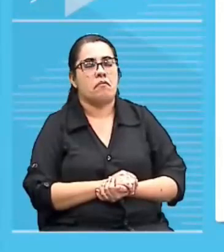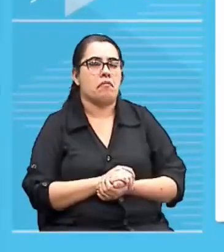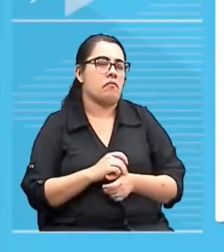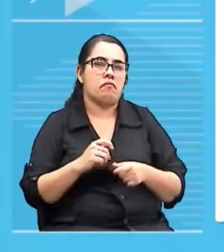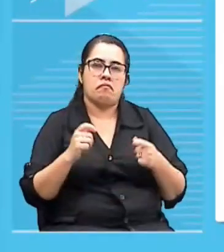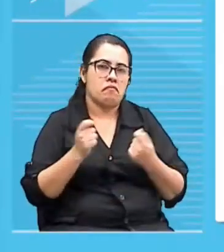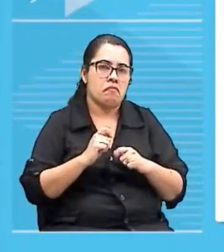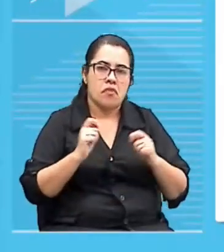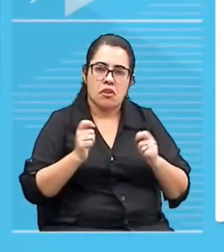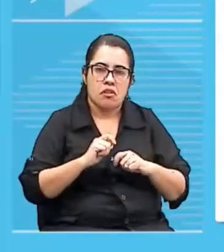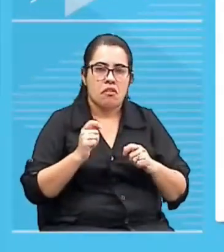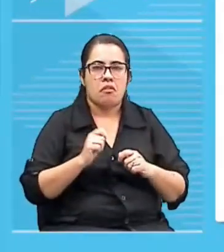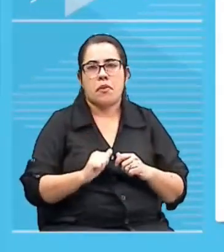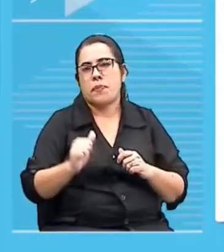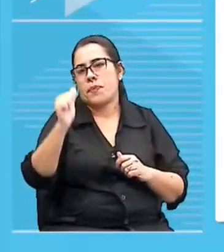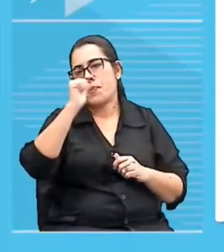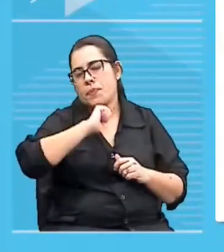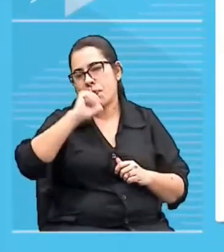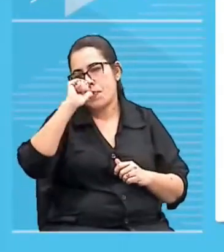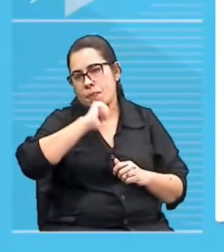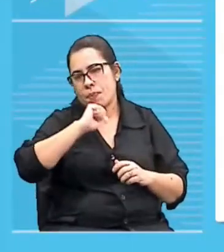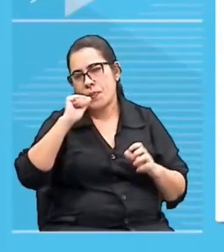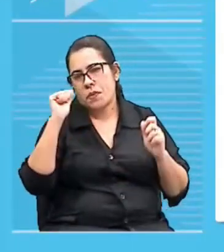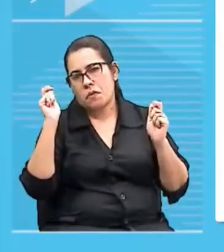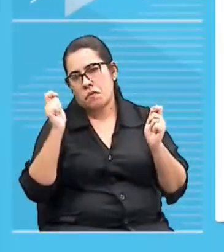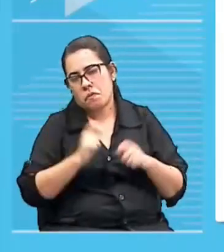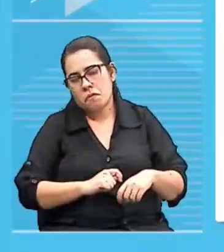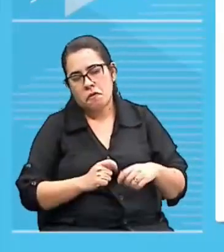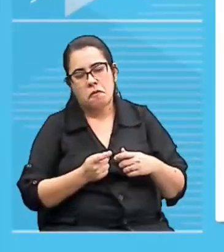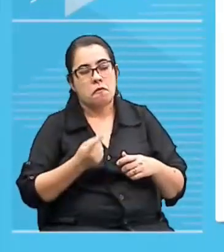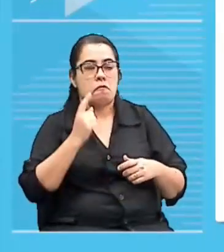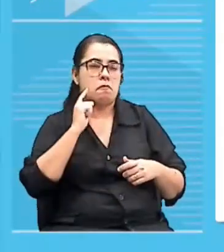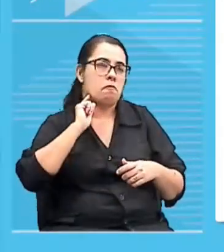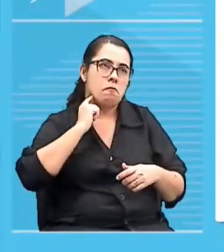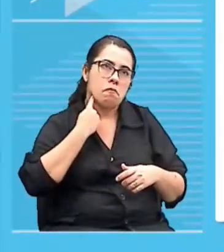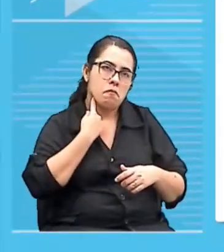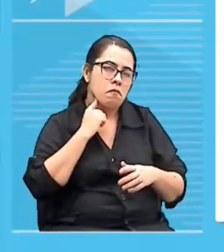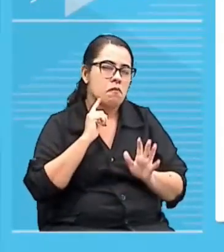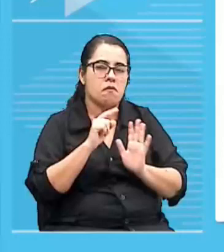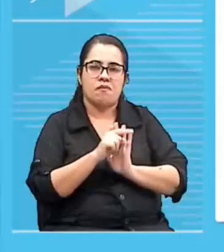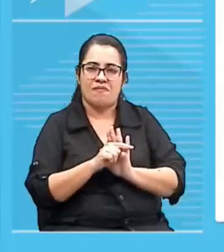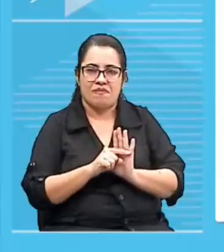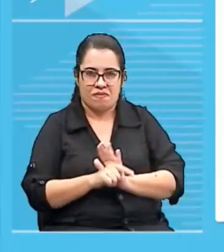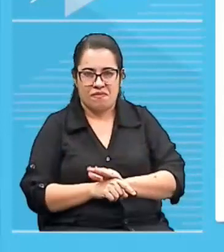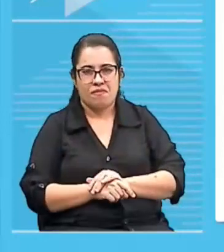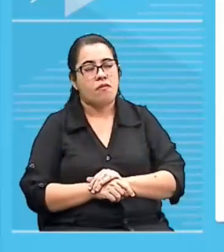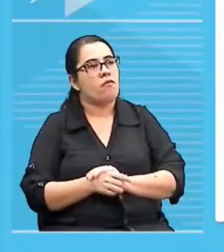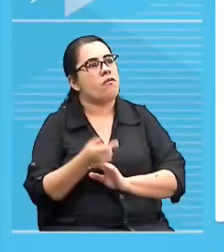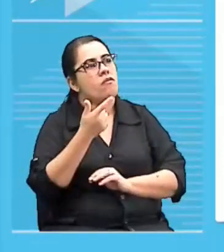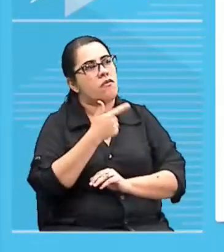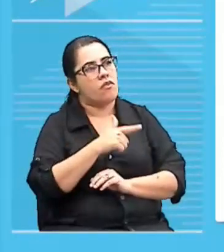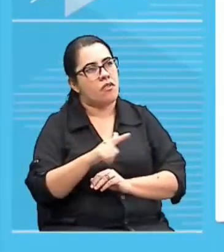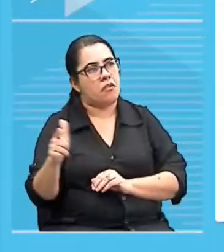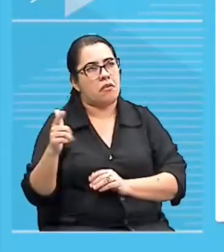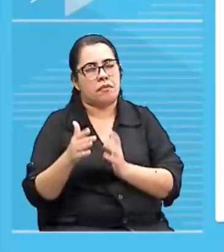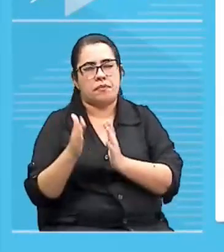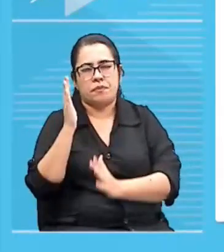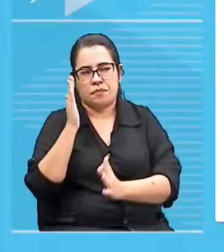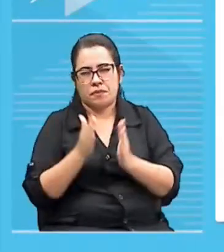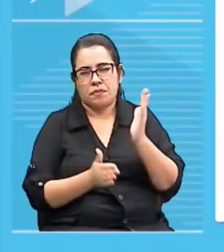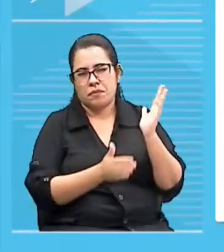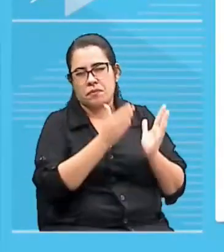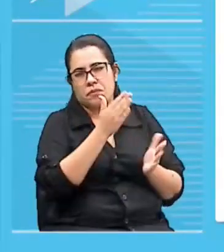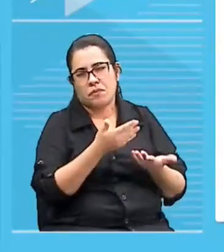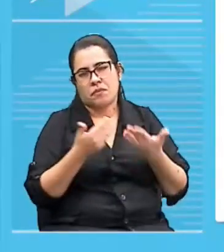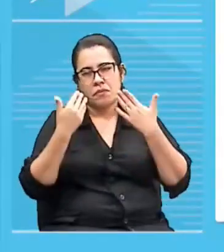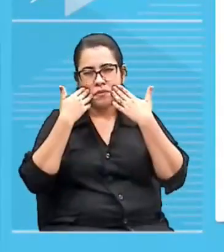pode ser consumida pelas pessoas, tem alguma contaminação, tá bom? Outra área da robótica que eu quis